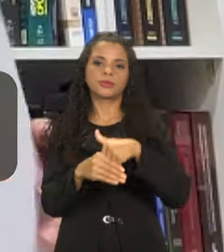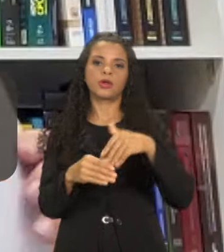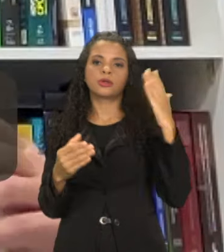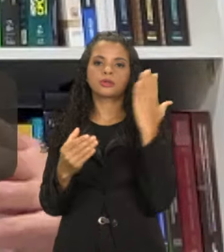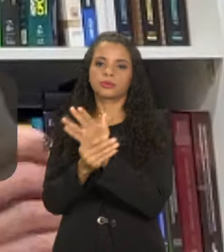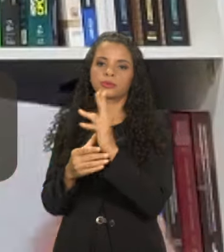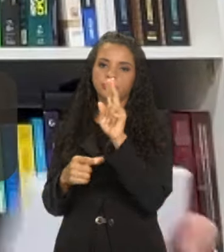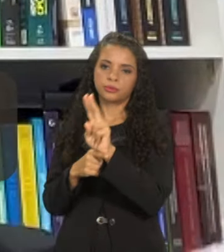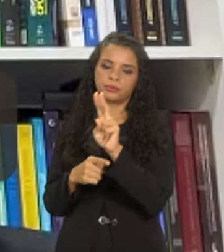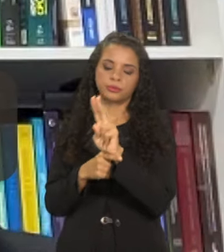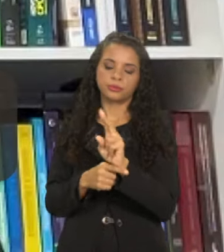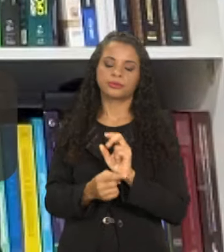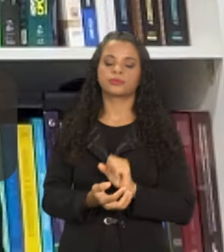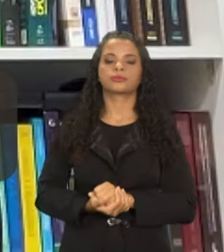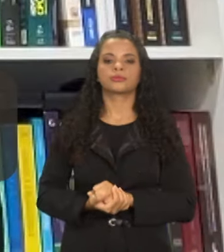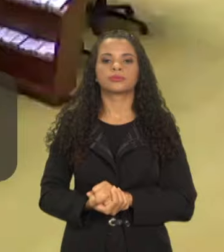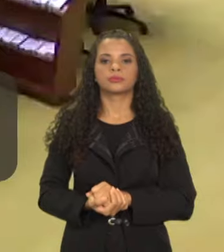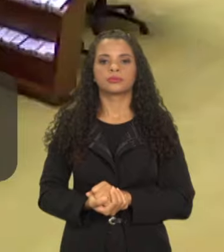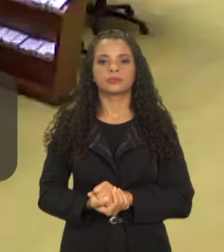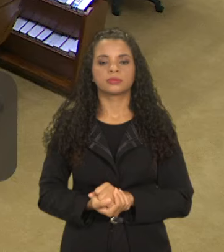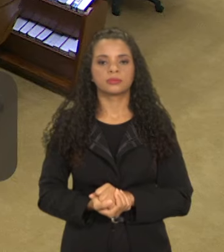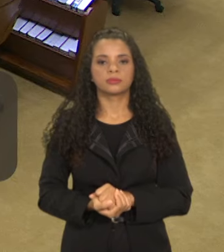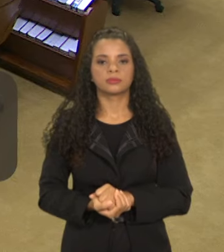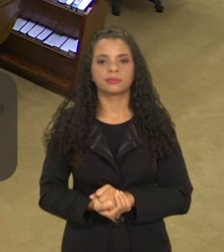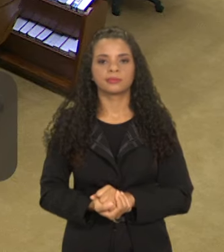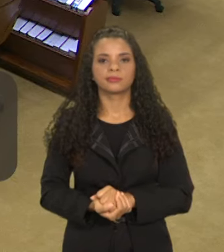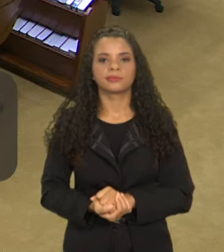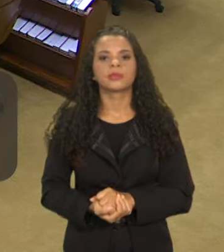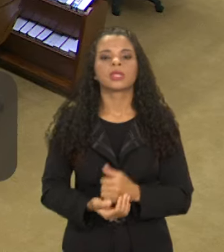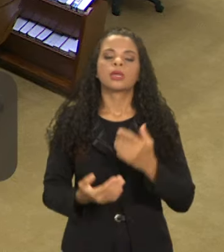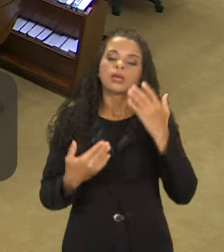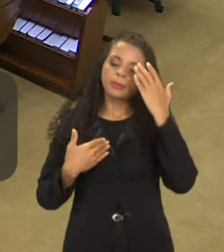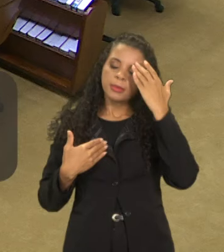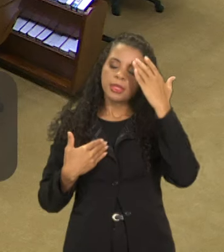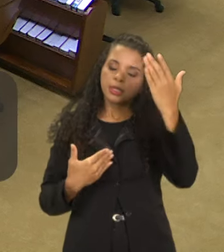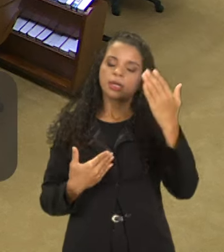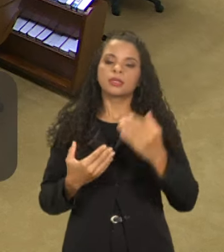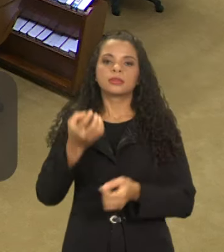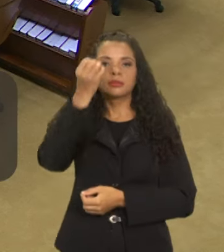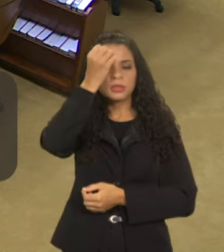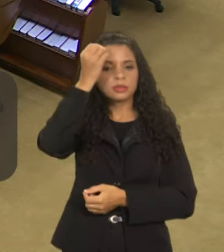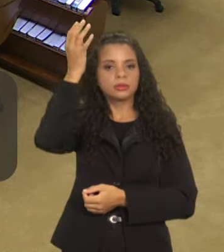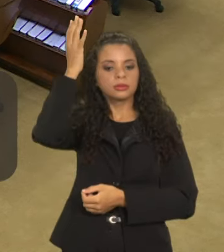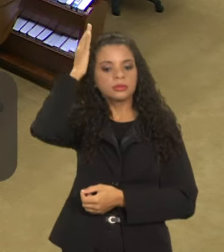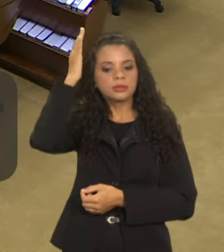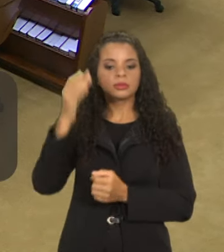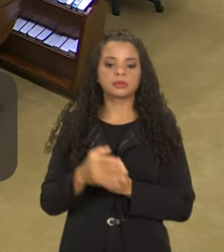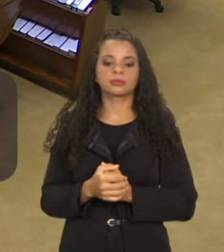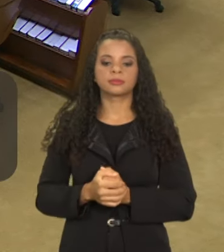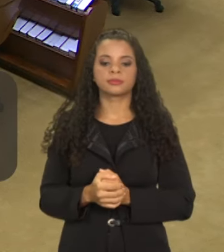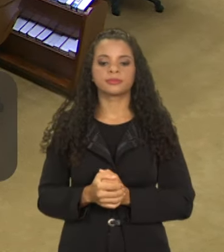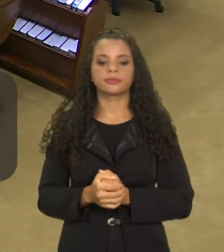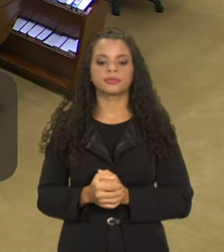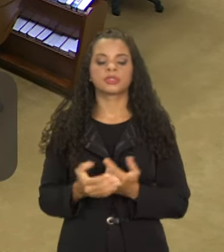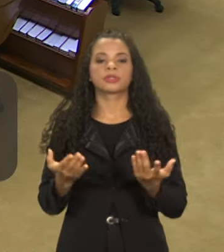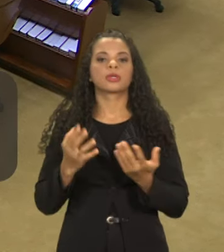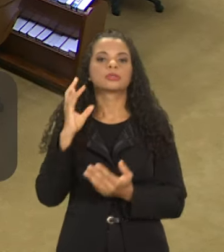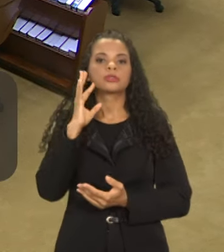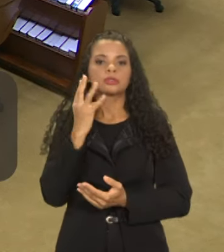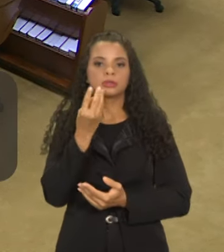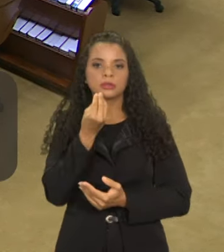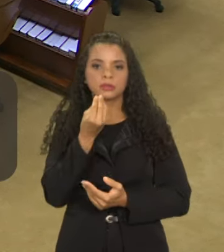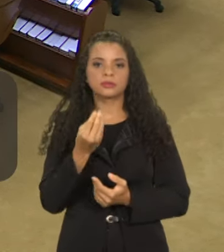Excelência. Muito obrigado, ministro Luiz Fux. Ministro Dias Toffoli. Senhor presidente, o jornalista